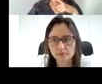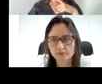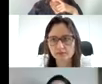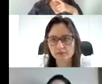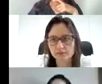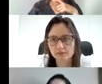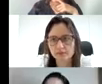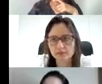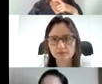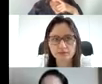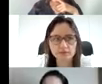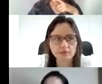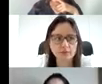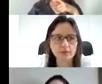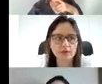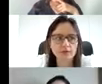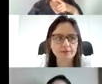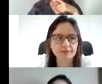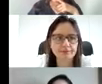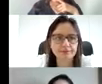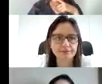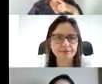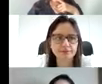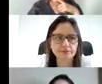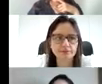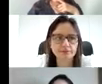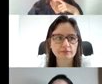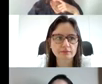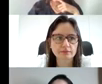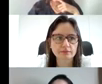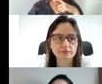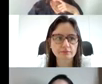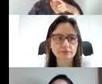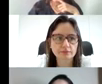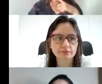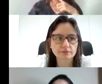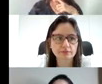E vai ter texto aqui debaixo aqui. Mas depois a gente fecha a